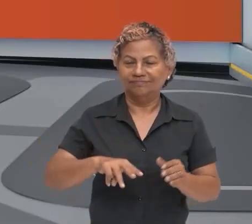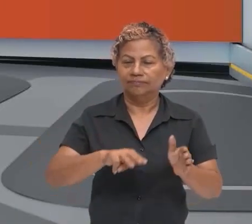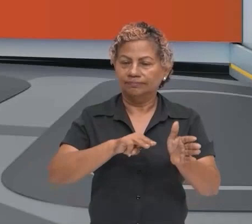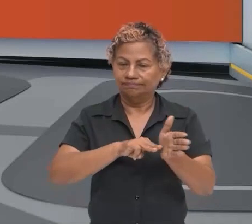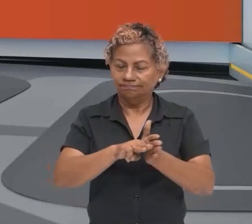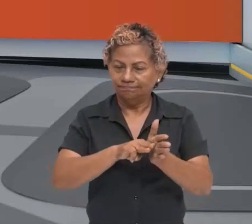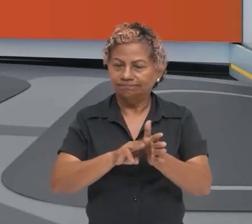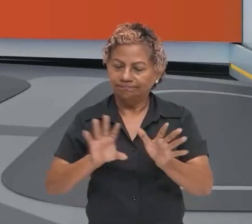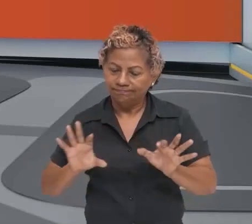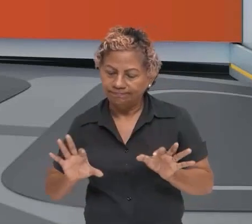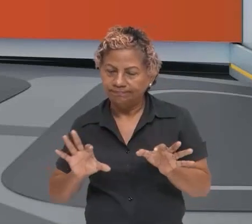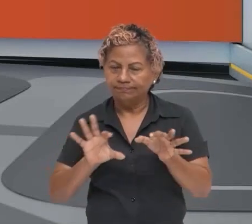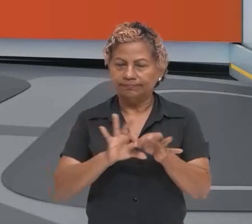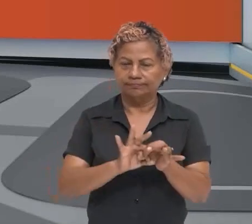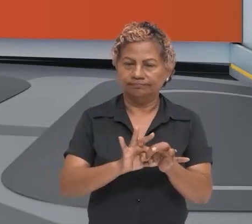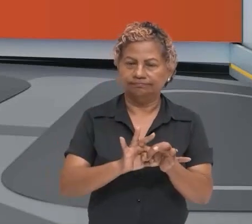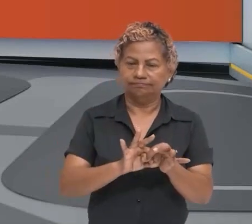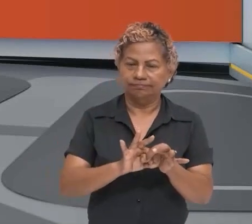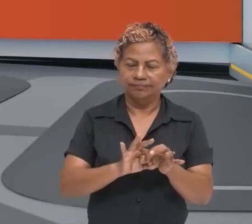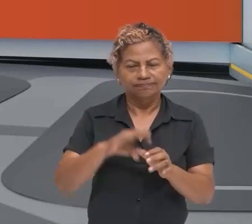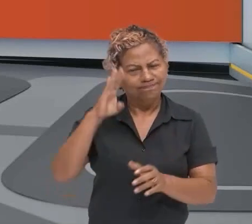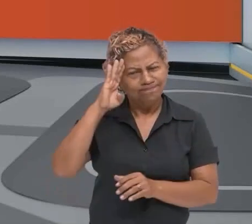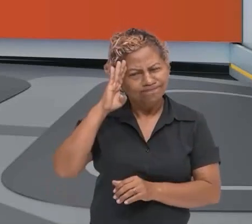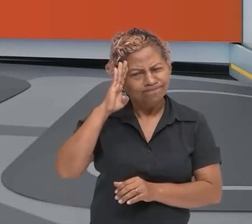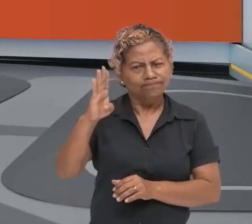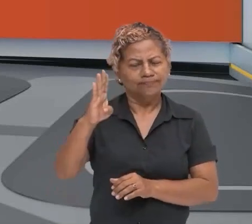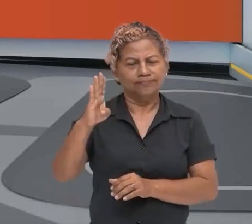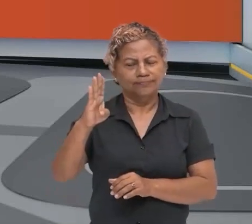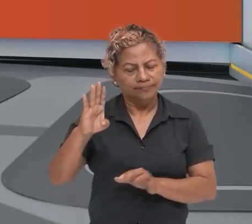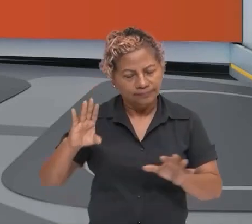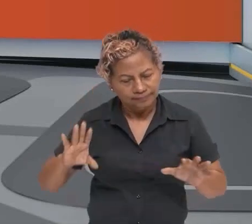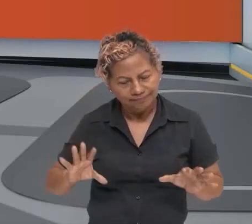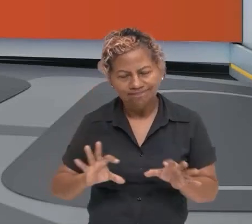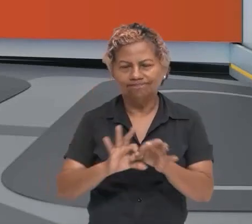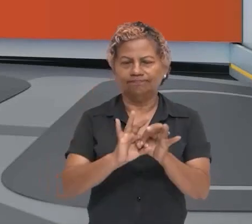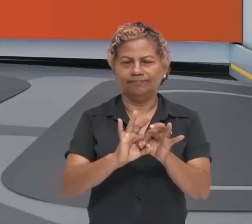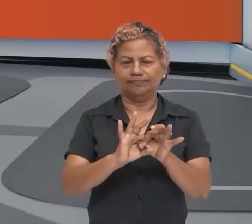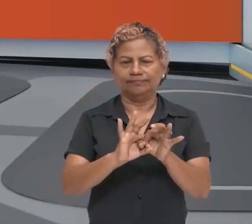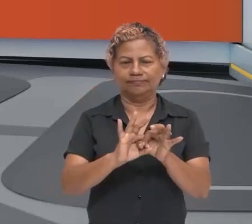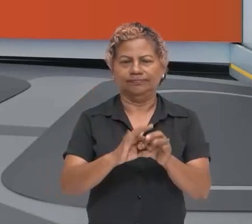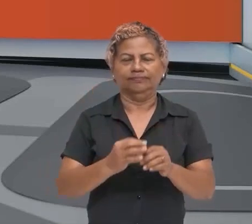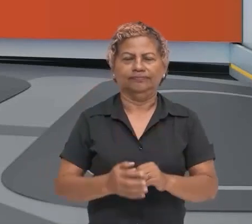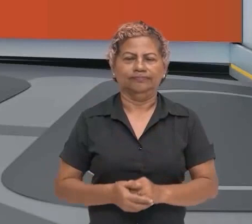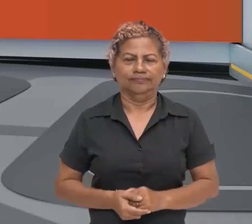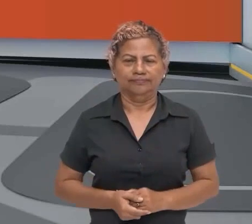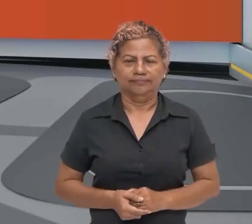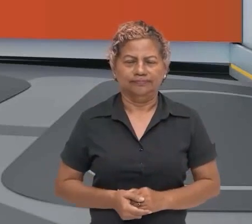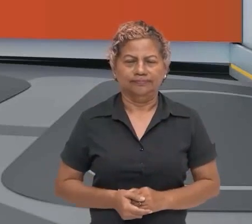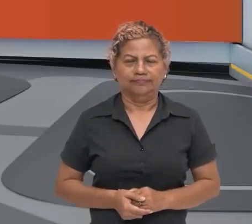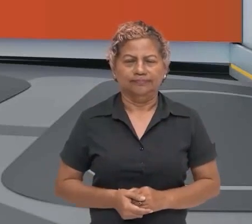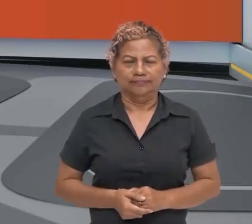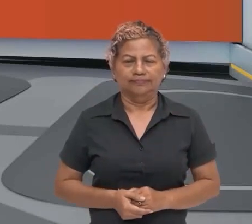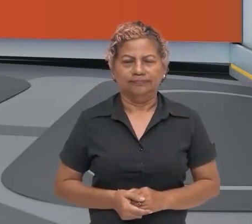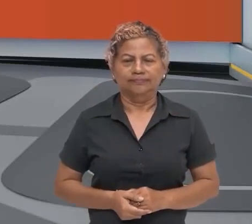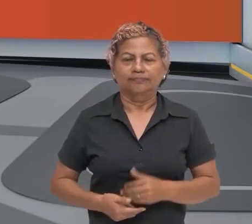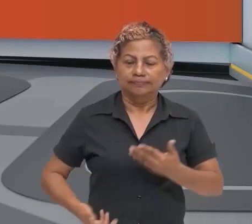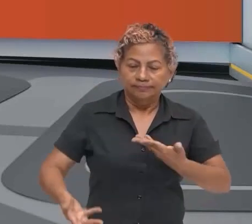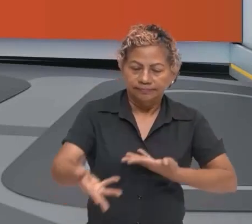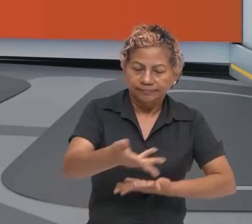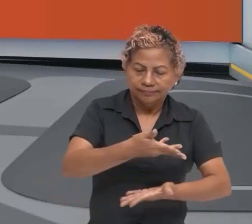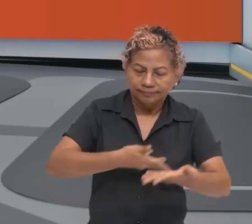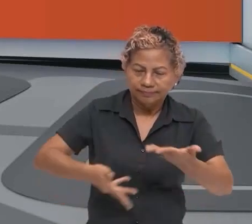e unificar, tá? Principalmente unificar. E isso é essa aprendizagem